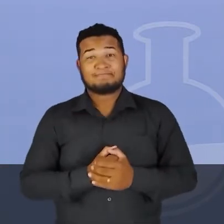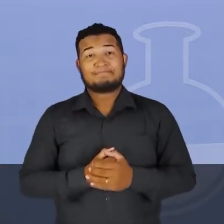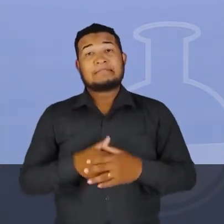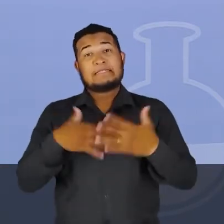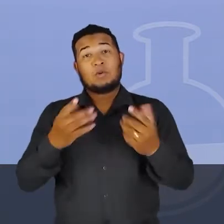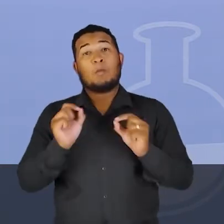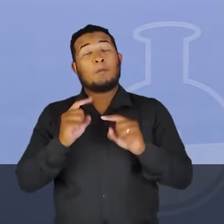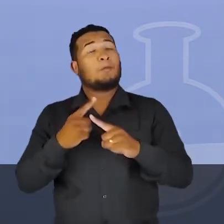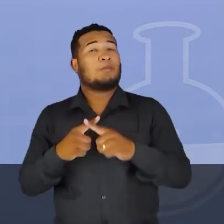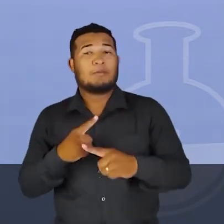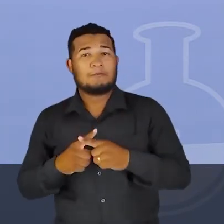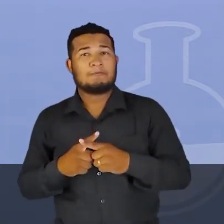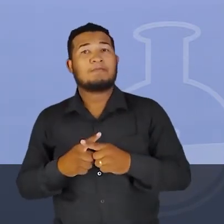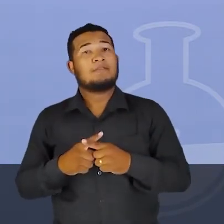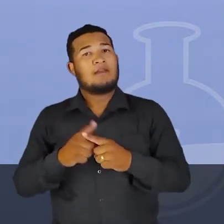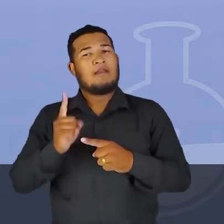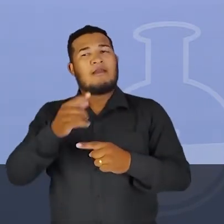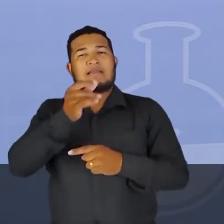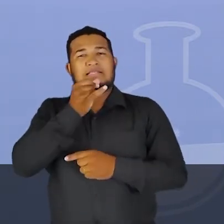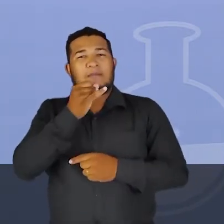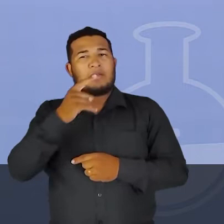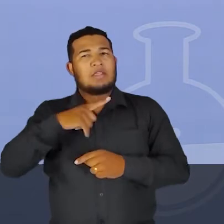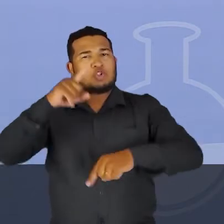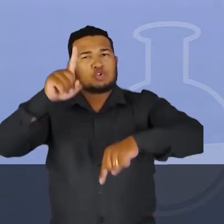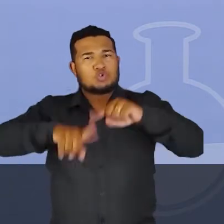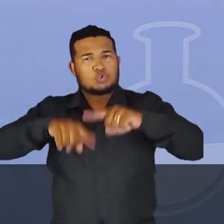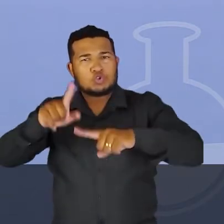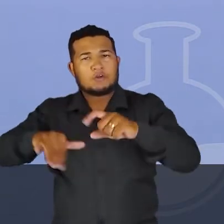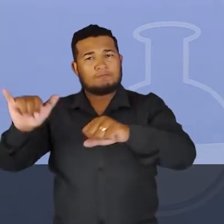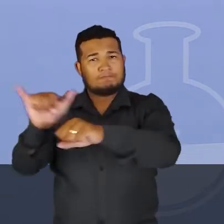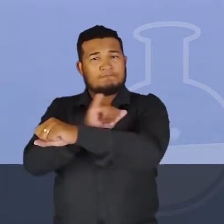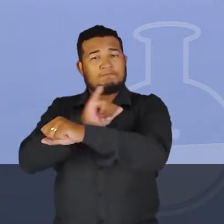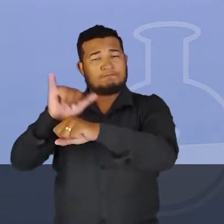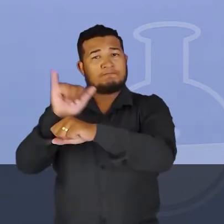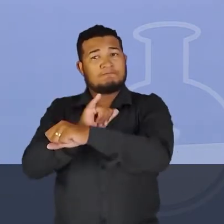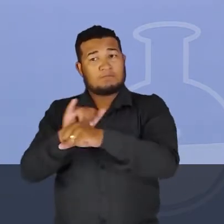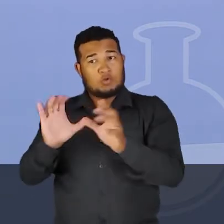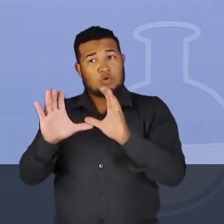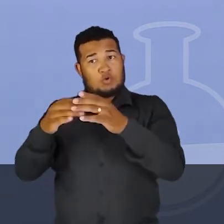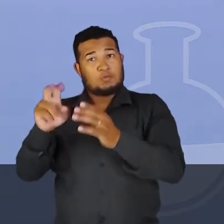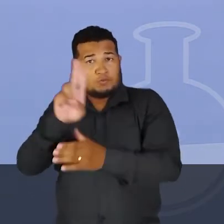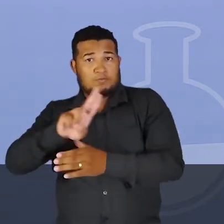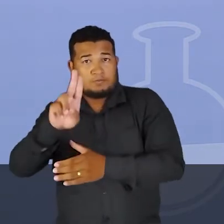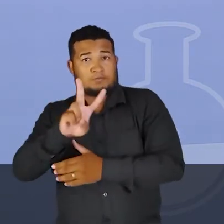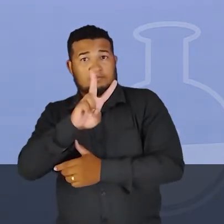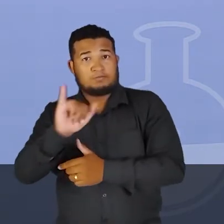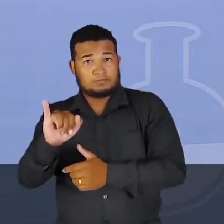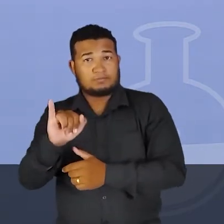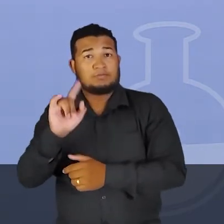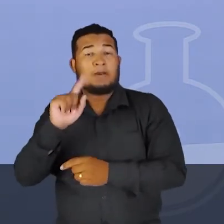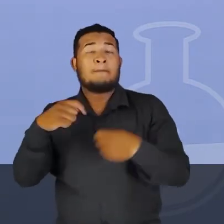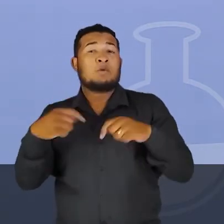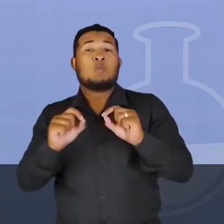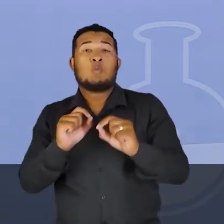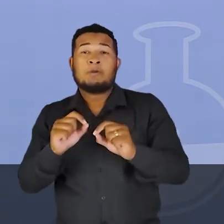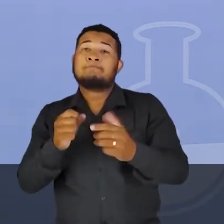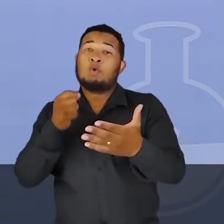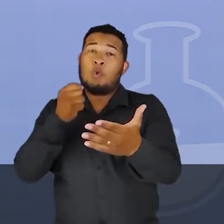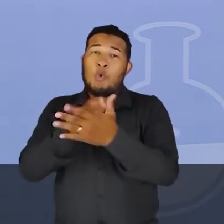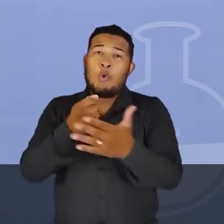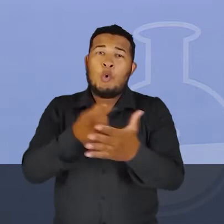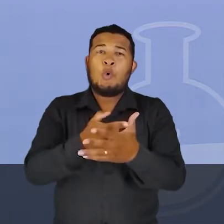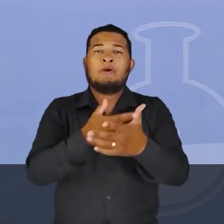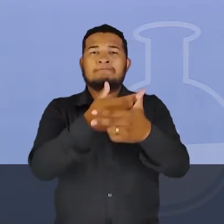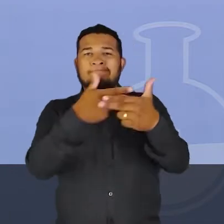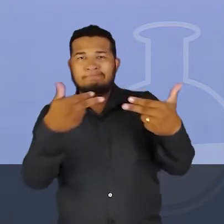Porque muitas vezes esse repertório, esses instrumentos, essas ferramentas que os grupos vão utilizar, eles vão precisar de comprar coisas,